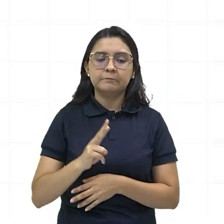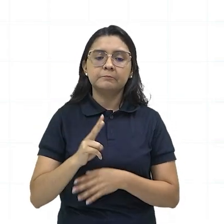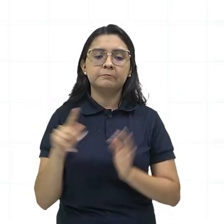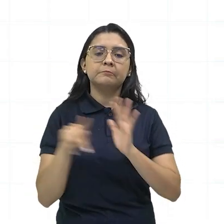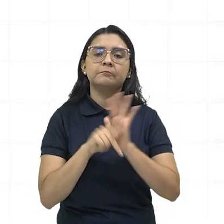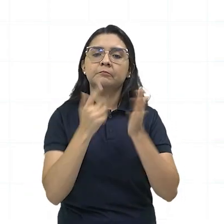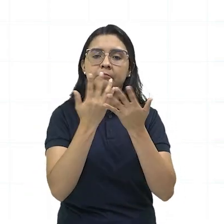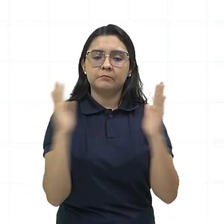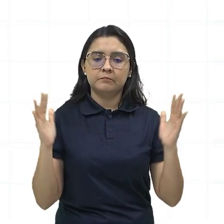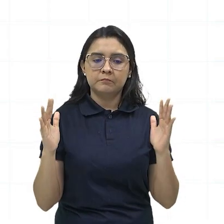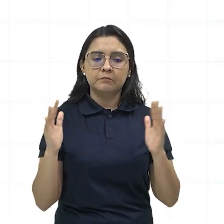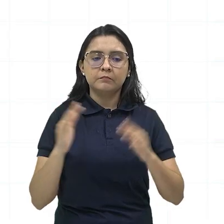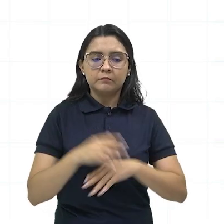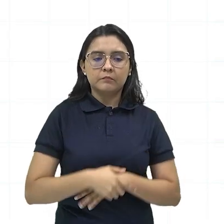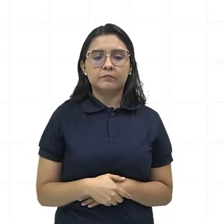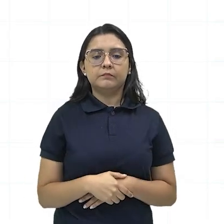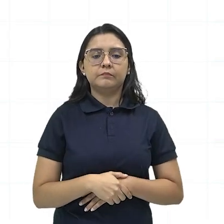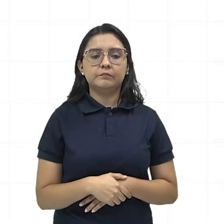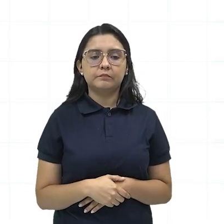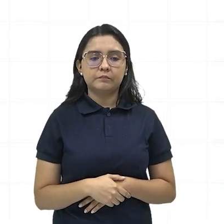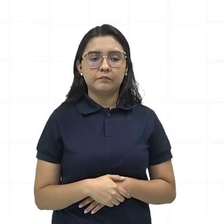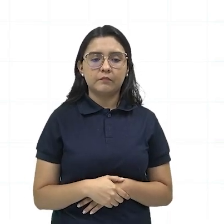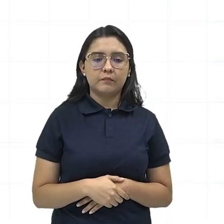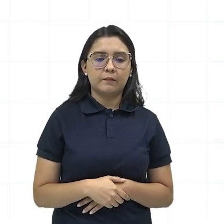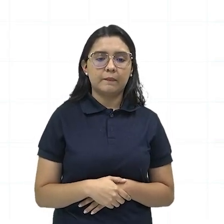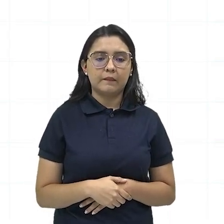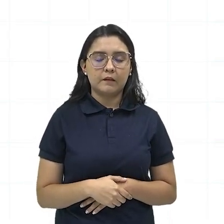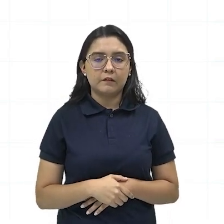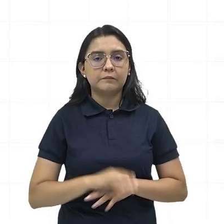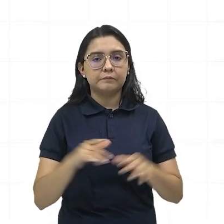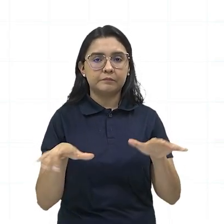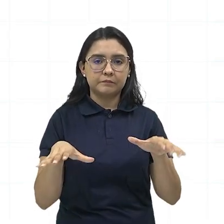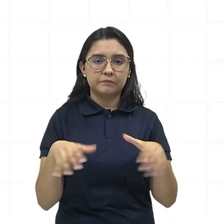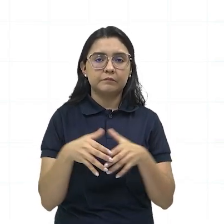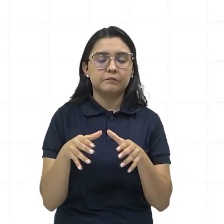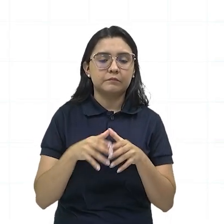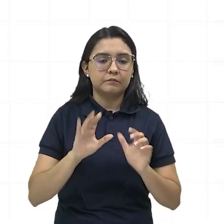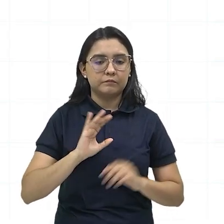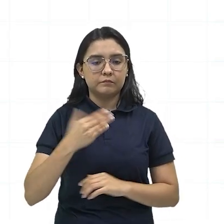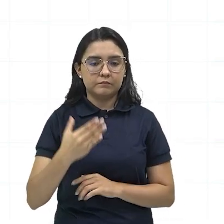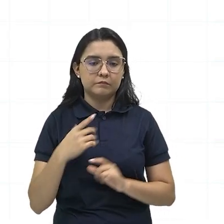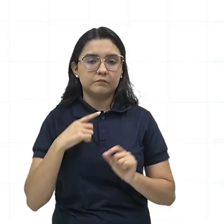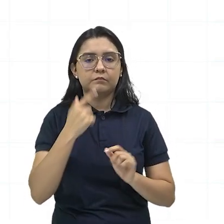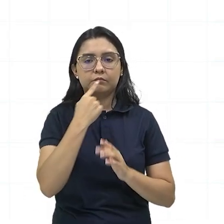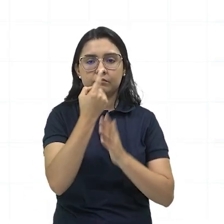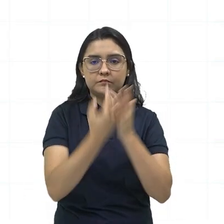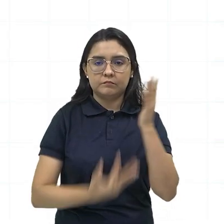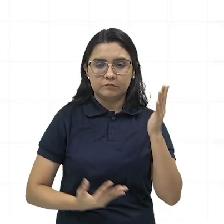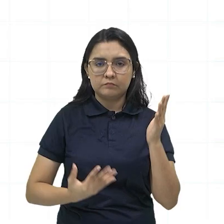mata, Carvajal me contou. E ali a nação valente, né, que um dia de sangue esta terra manchou, porque eles